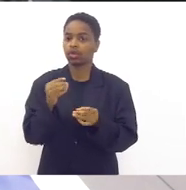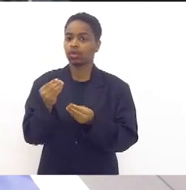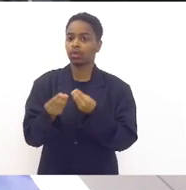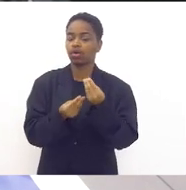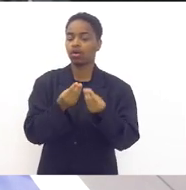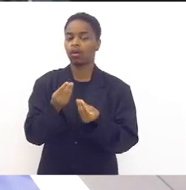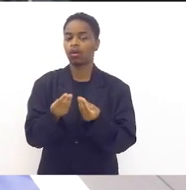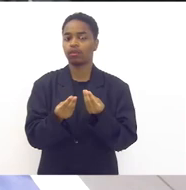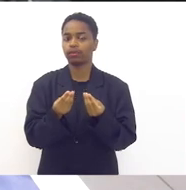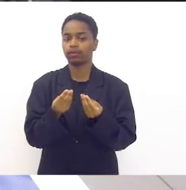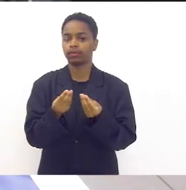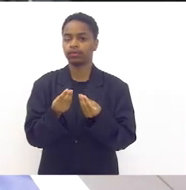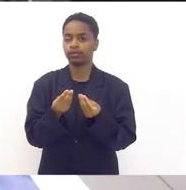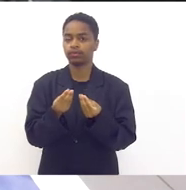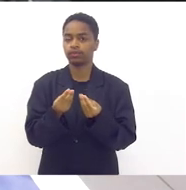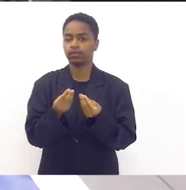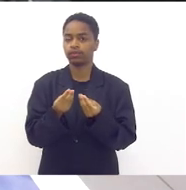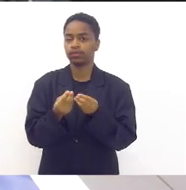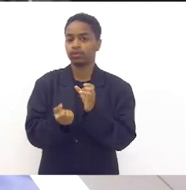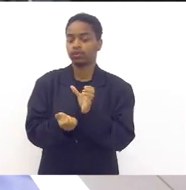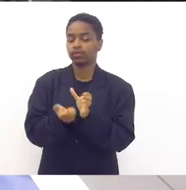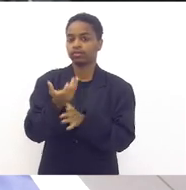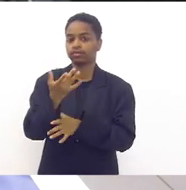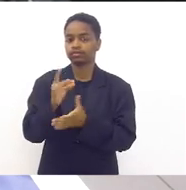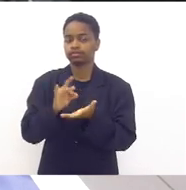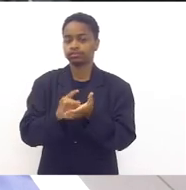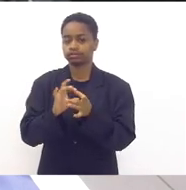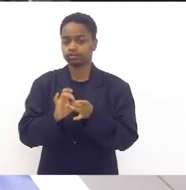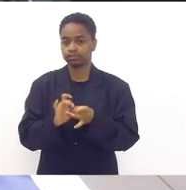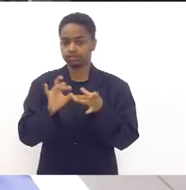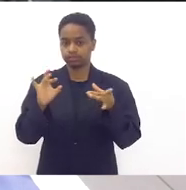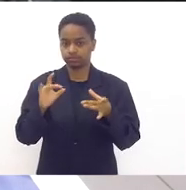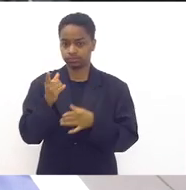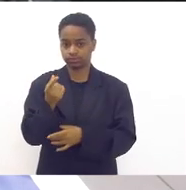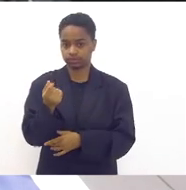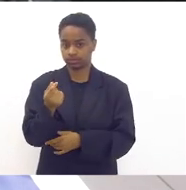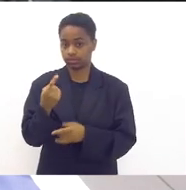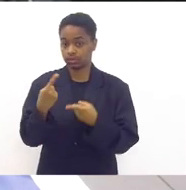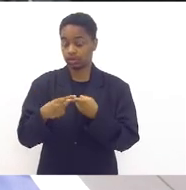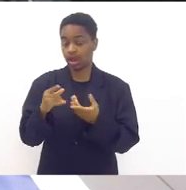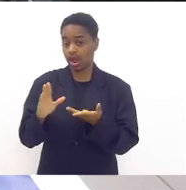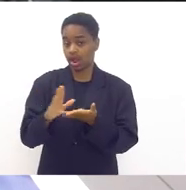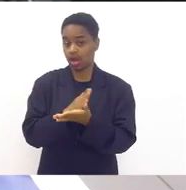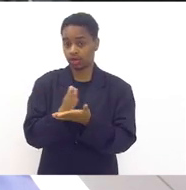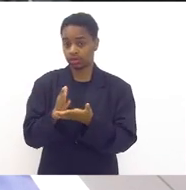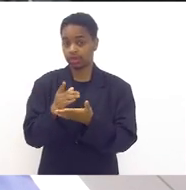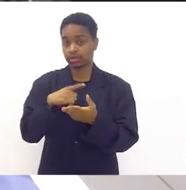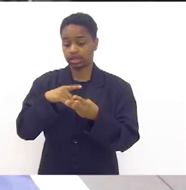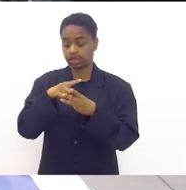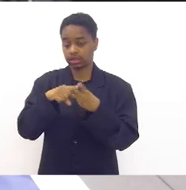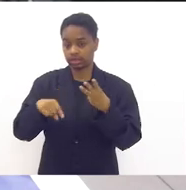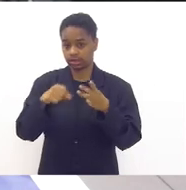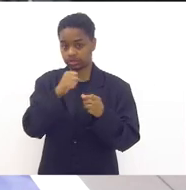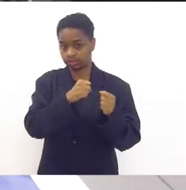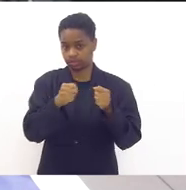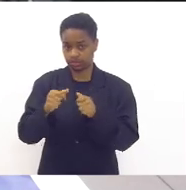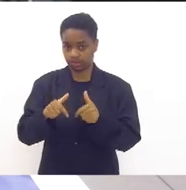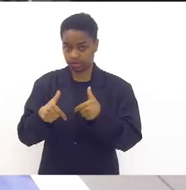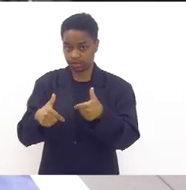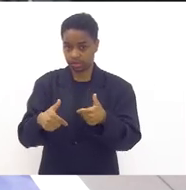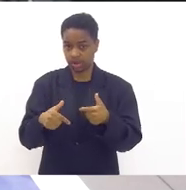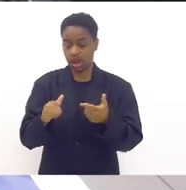a origem da disponibilidade desses fundos. Alguns fundos eles são tripartites, outros fundos eles